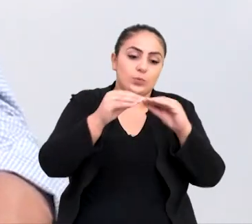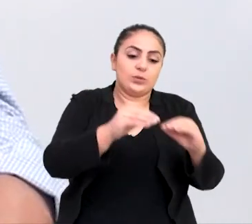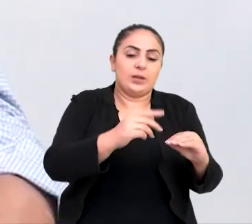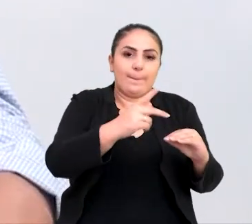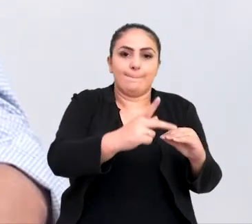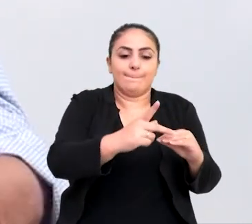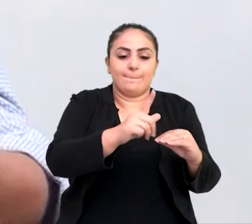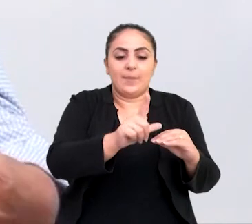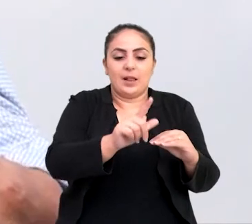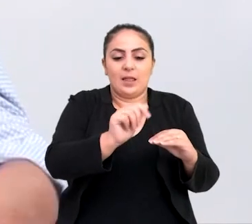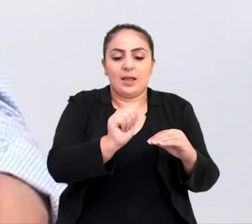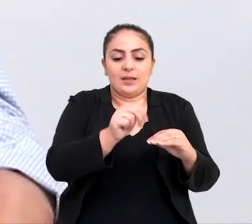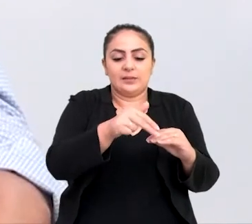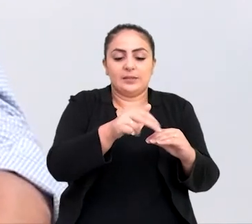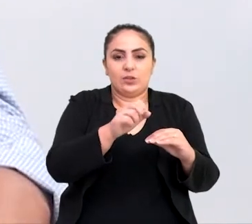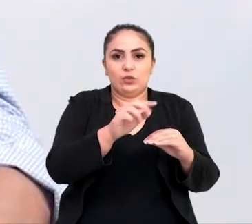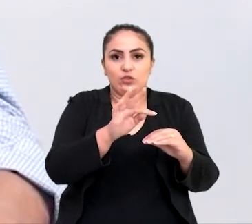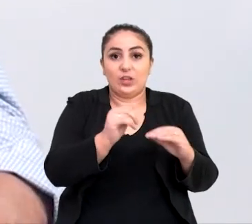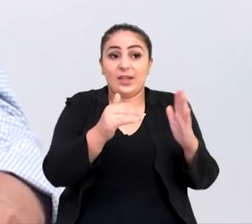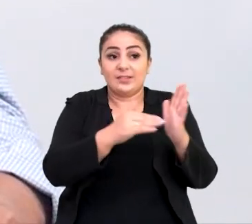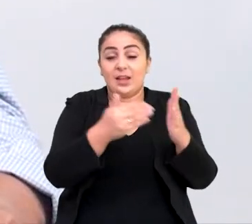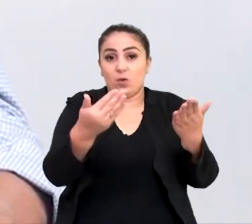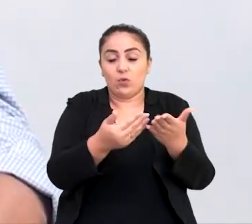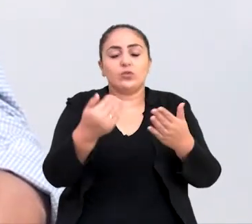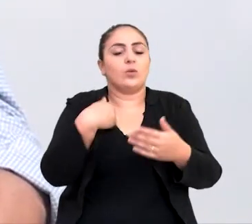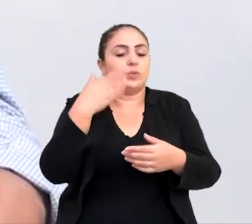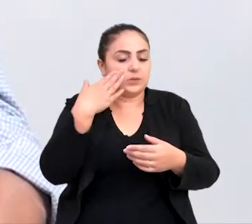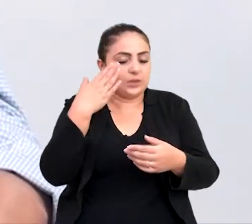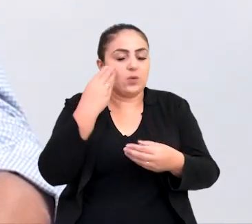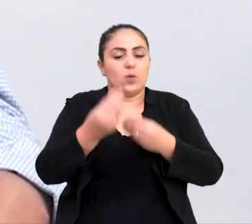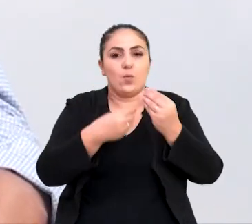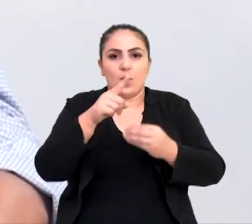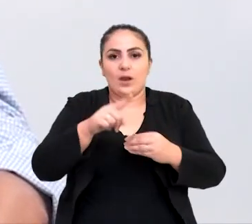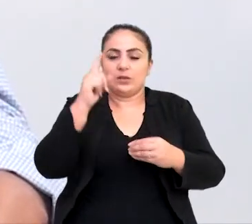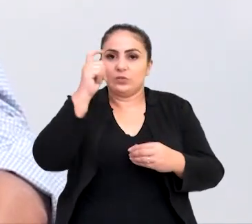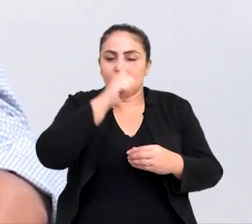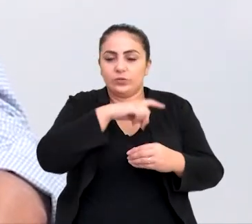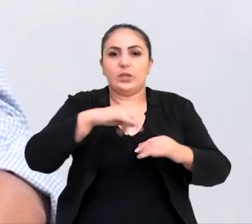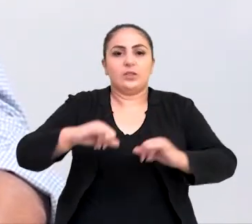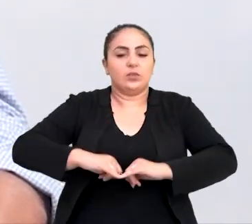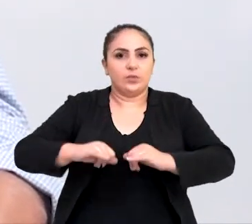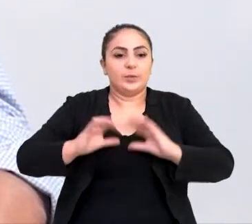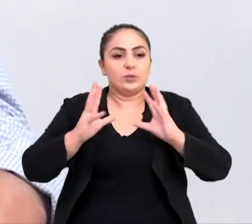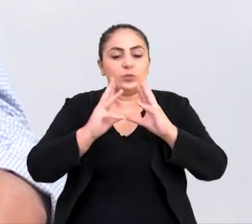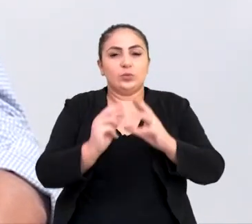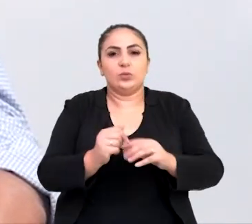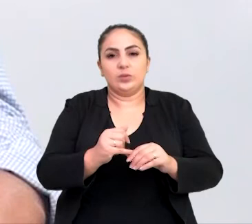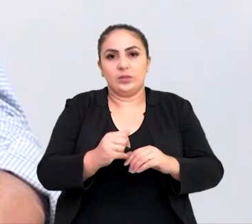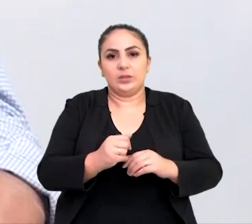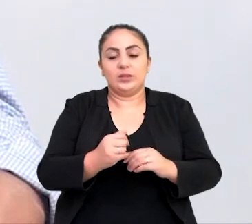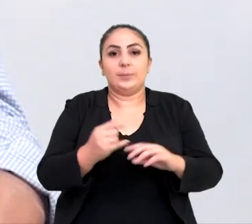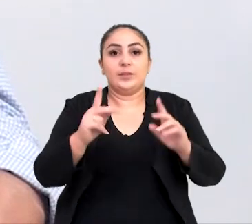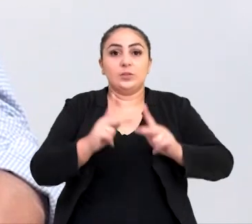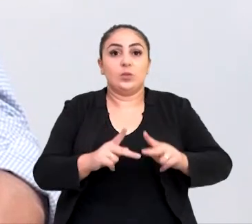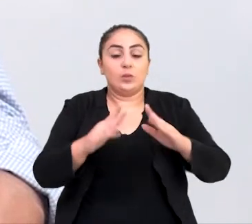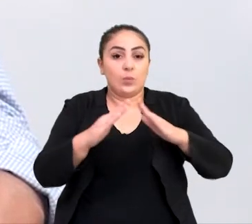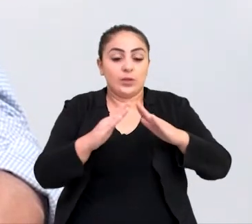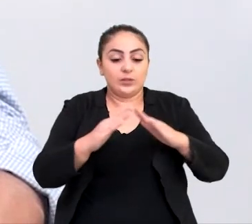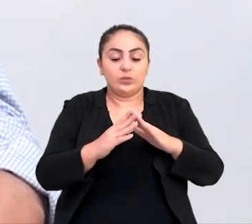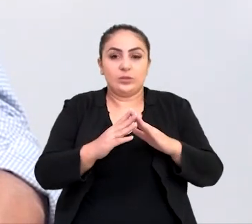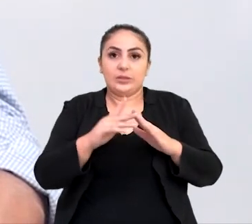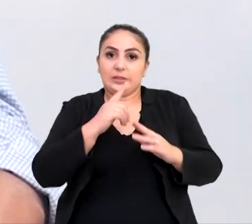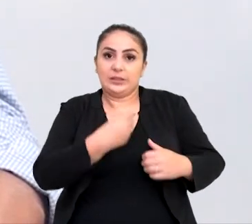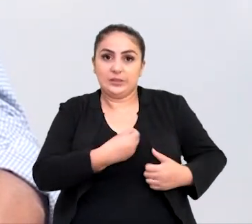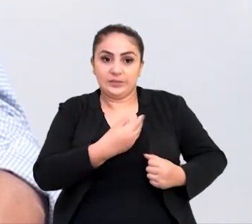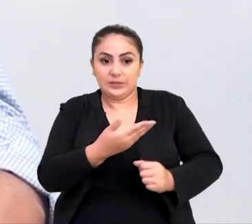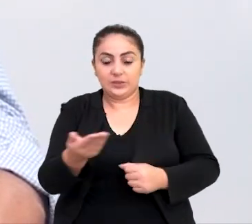até hoje. Então eu sei o que é e eu sei o sofrimento e a dificuldade que esse pessoal, esses moradores que moram nesses